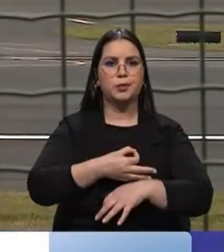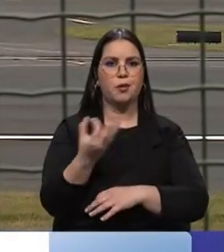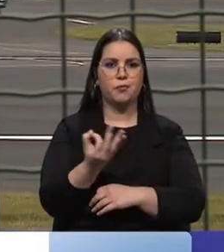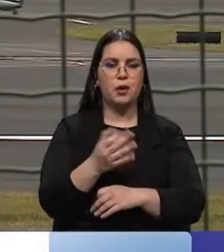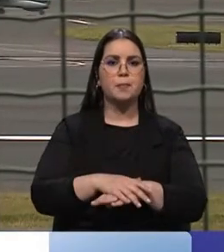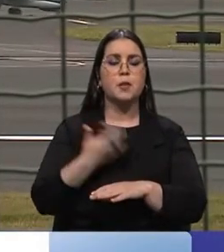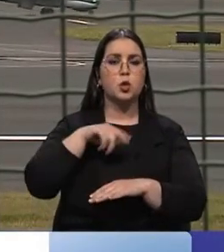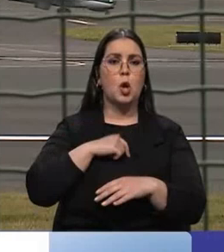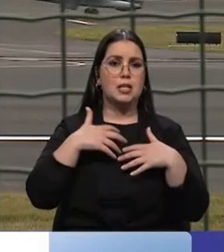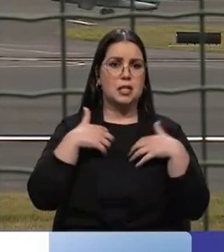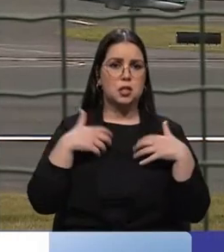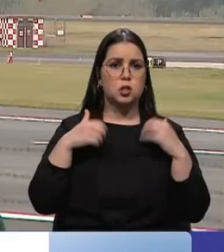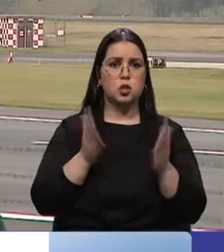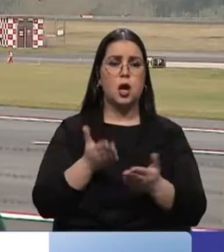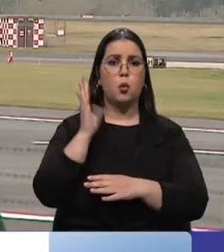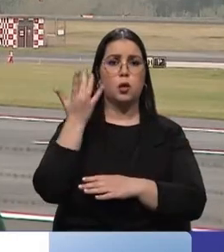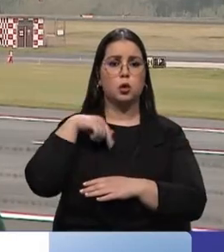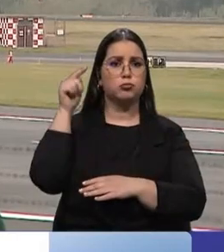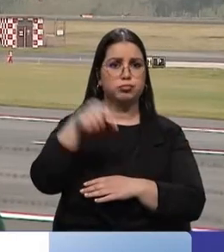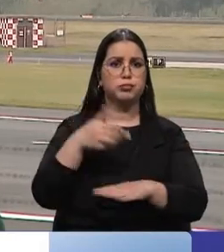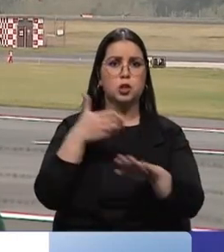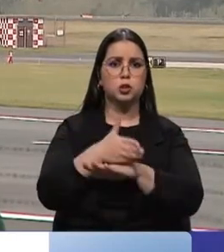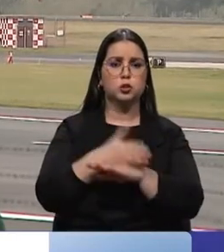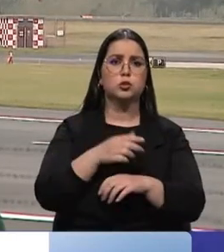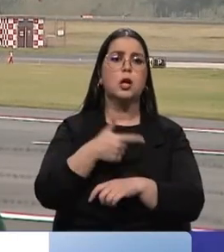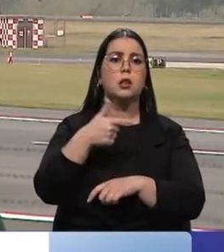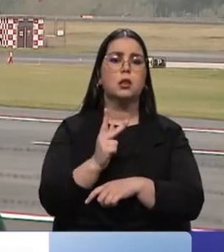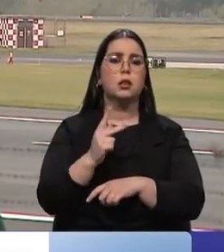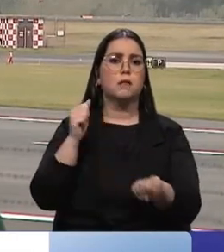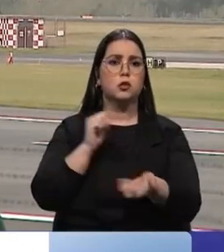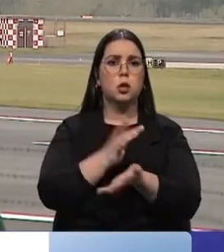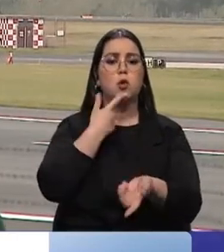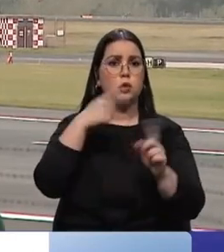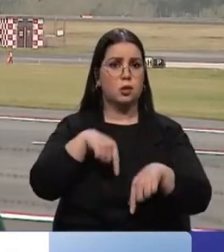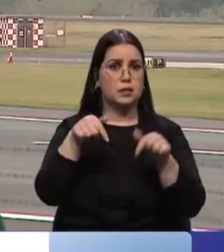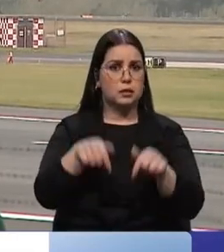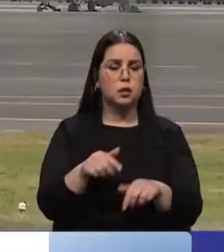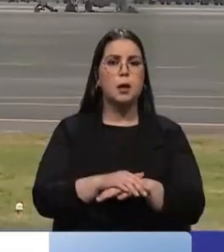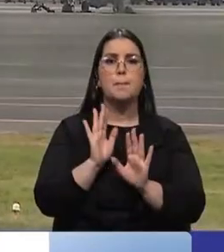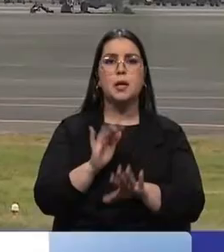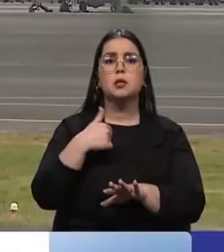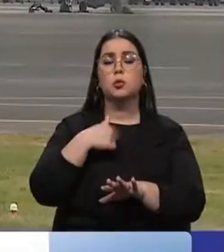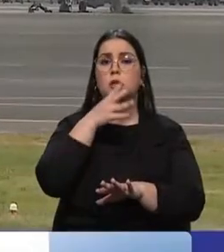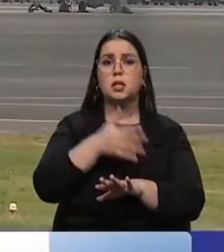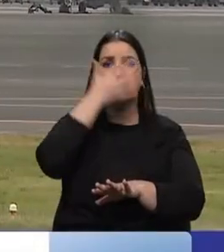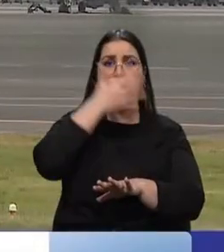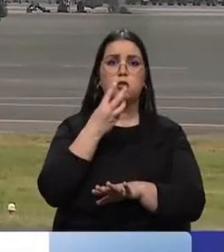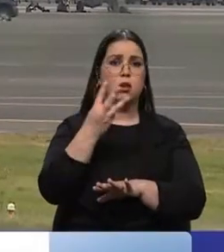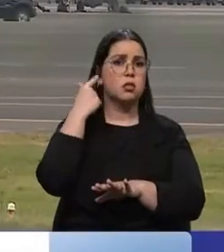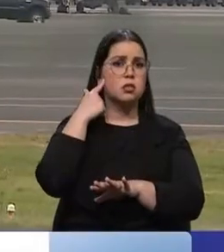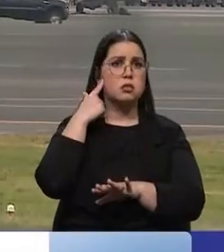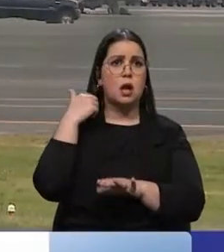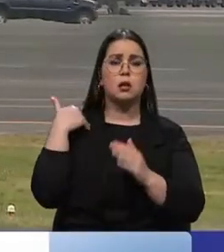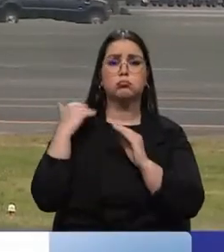na sexta-feira, quando fizemos aqui um direto também para o Telejornal e voltamos a fazê-lo, apesar, como disse, de há 3 dias que praticamente